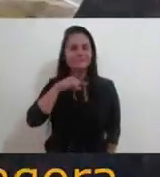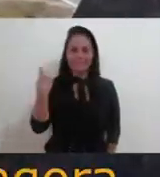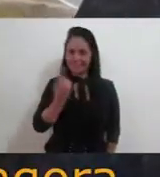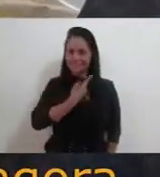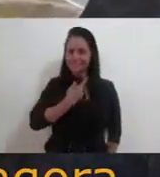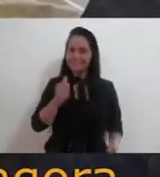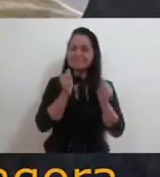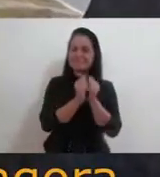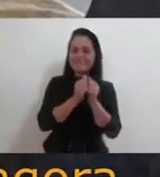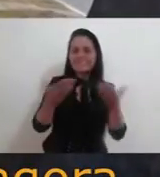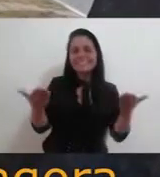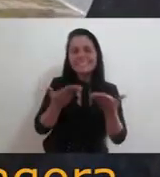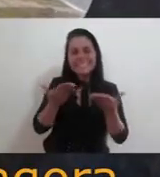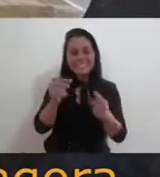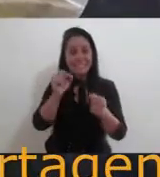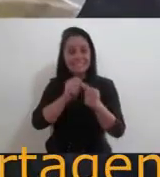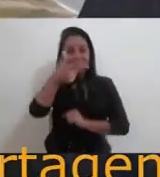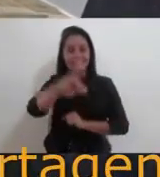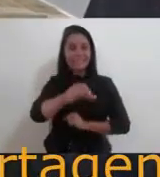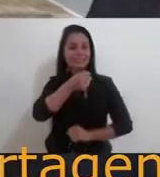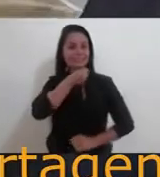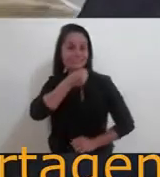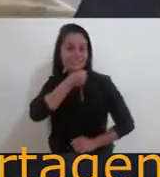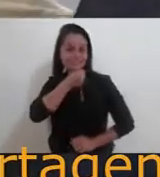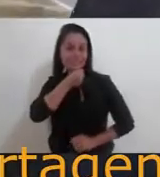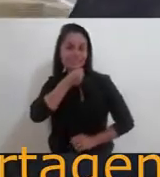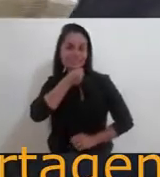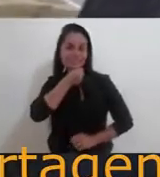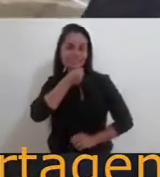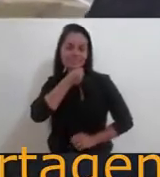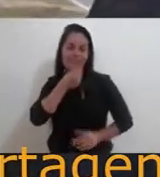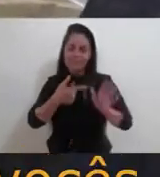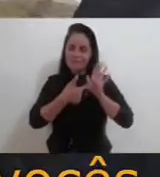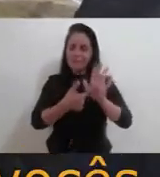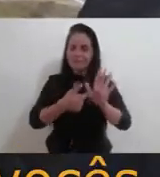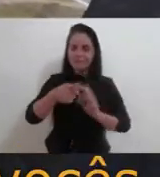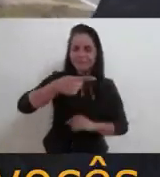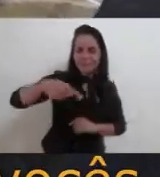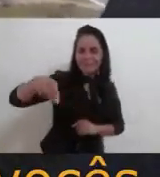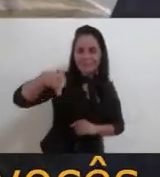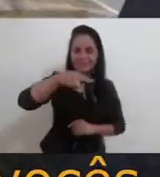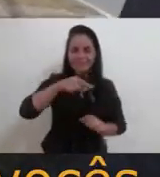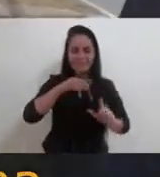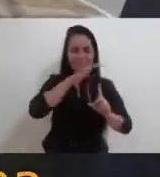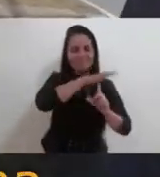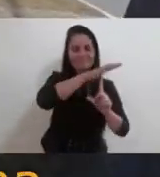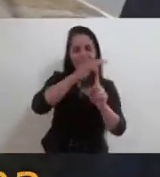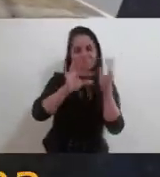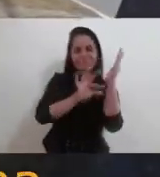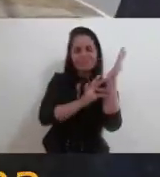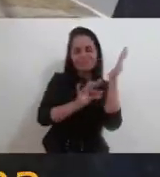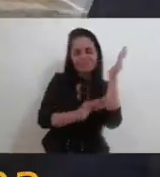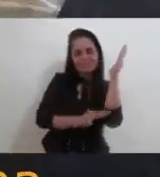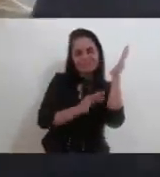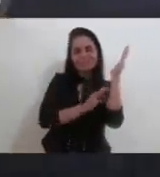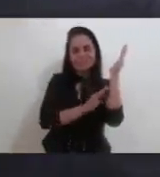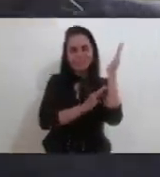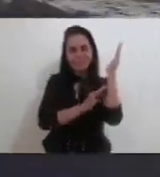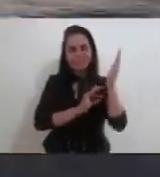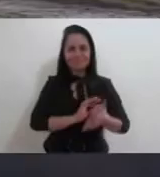Bom dia, estamos aqui agora fazendo mais uma reportagem e eu vou mostrar para vocês a Praça da